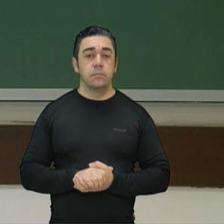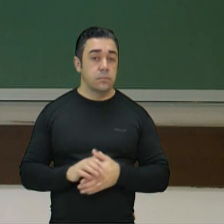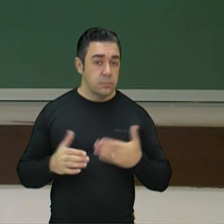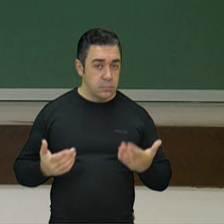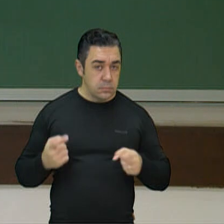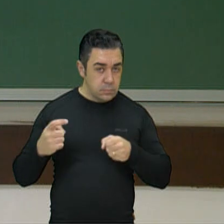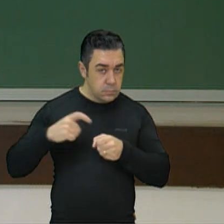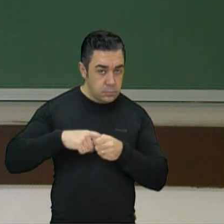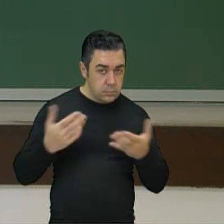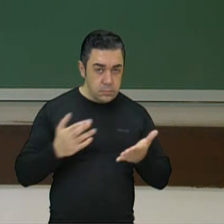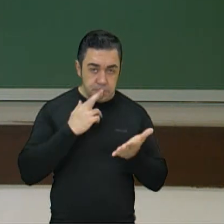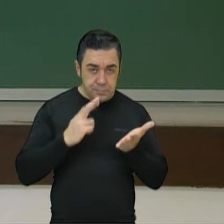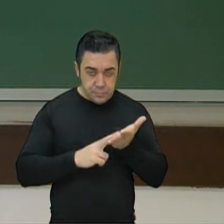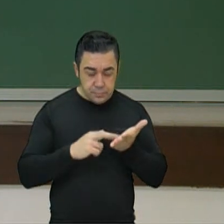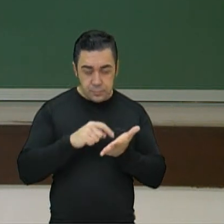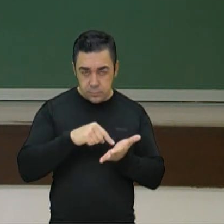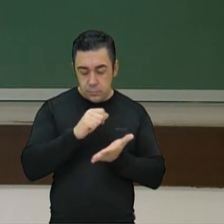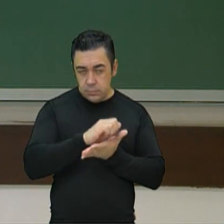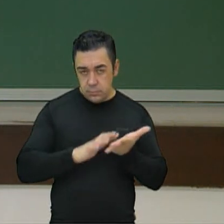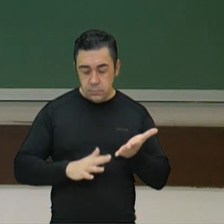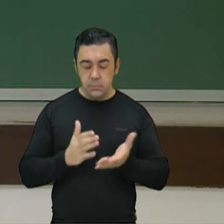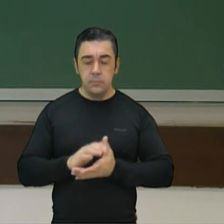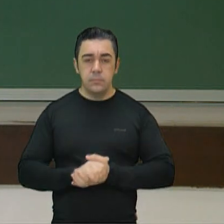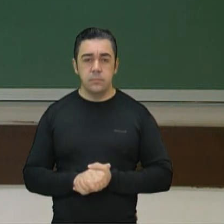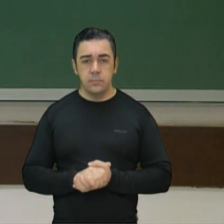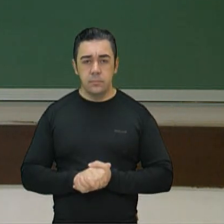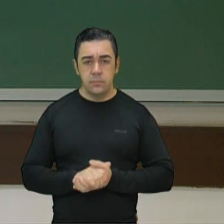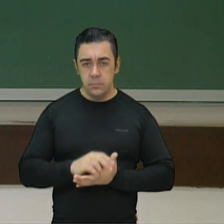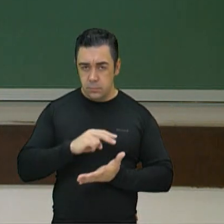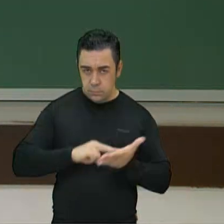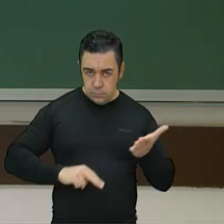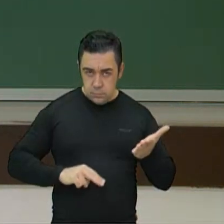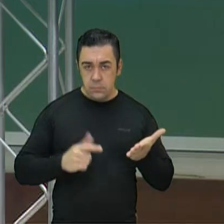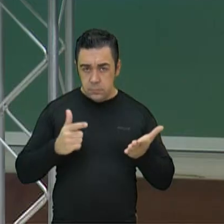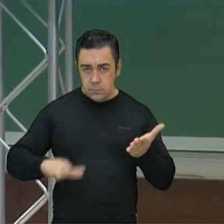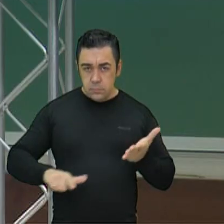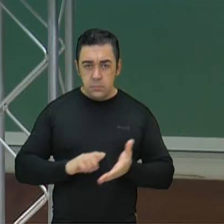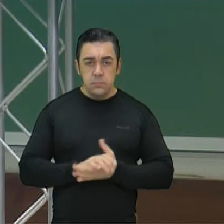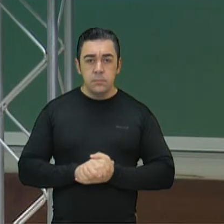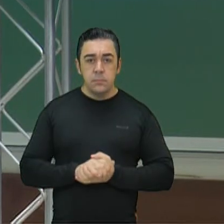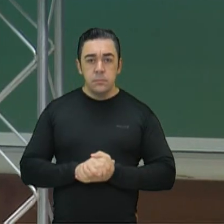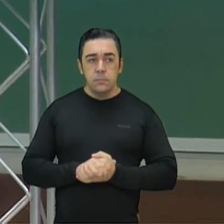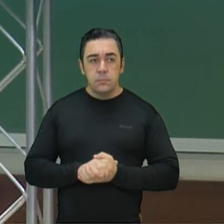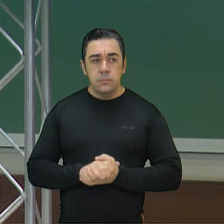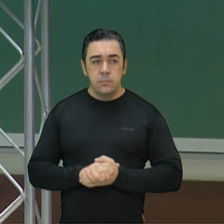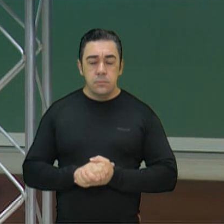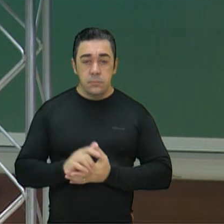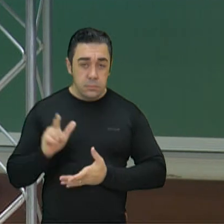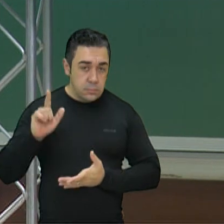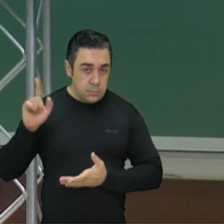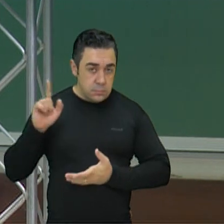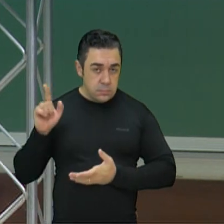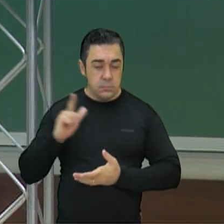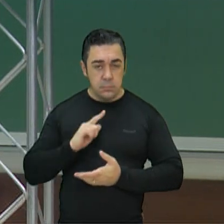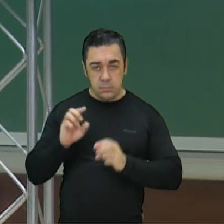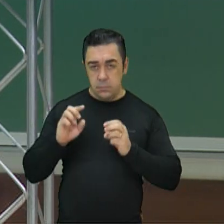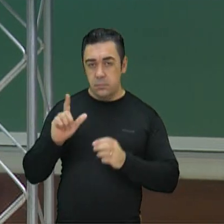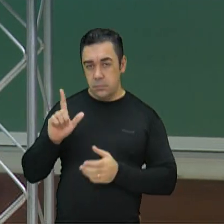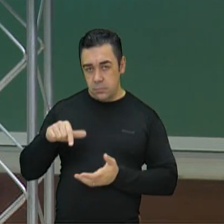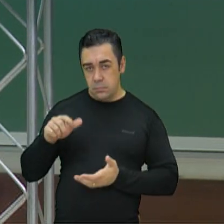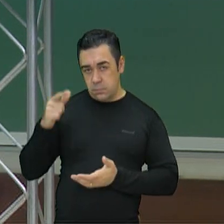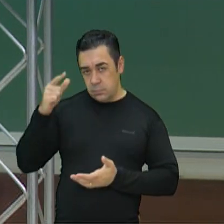Então, pessoal, voltando na resolução do nosso exercício, vamos ler de novo aqui. Caiu lá na Universidade Federal de